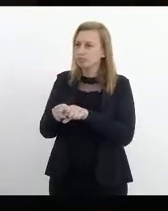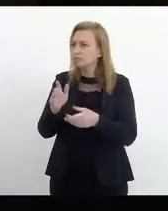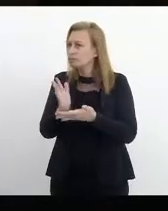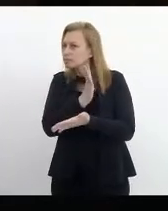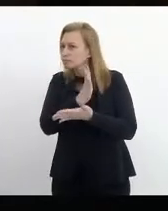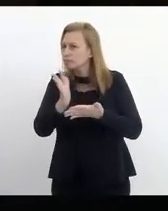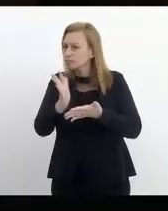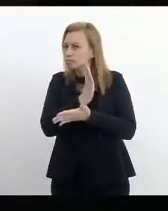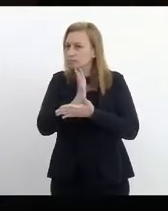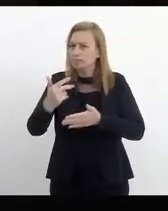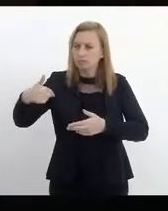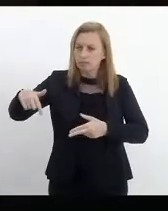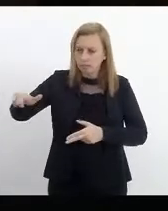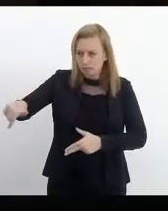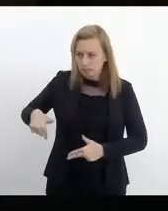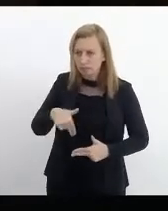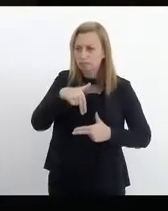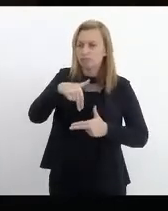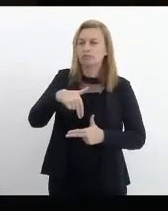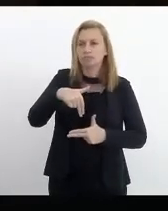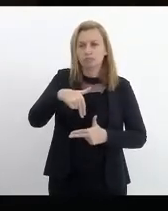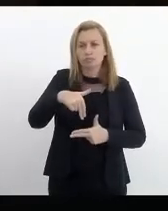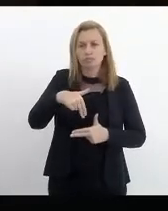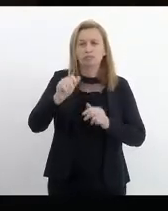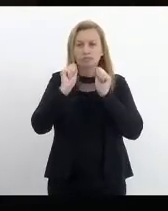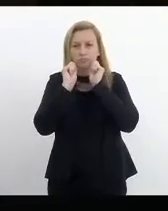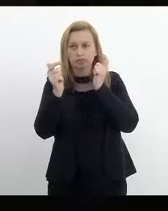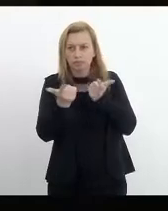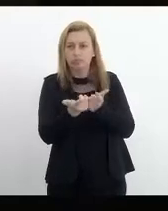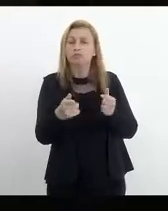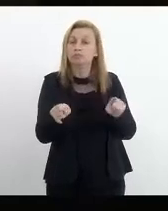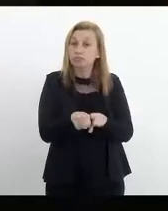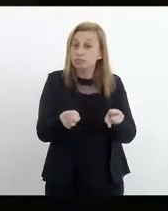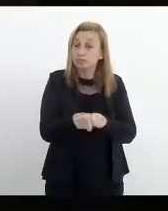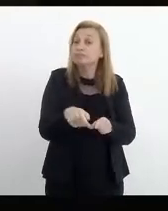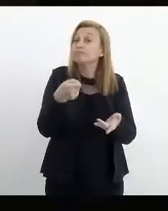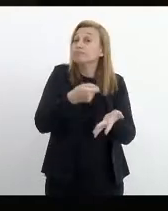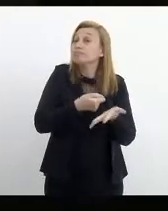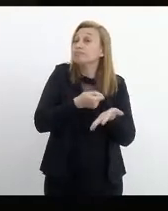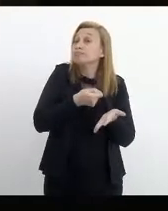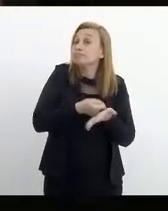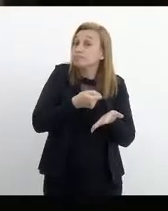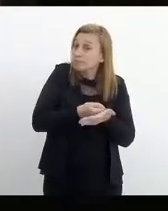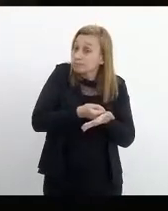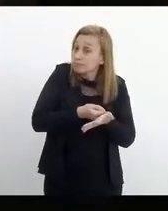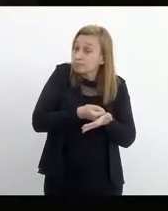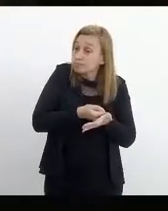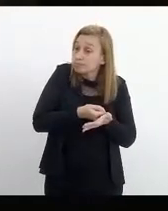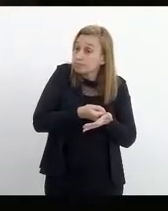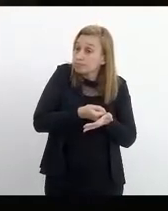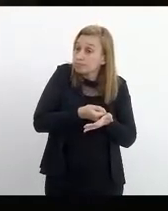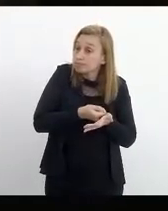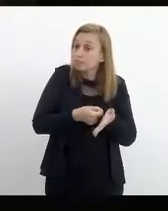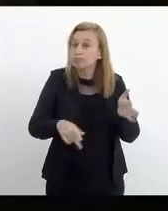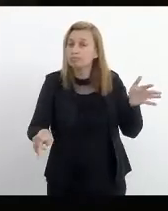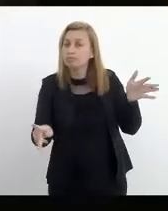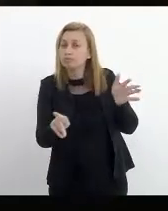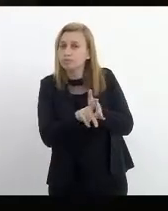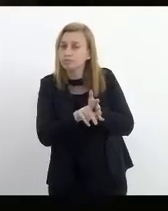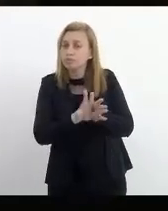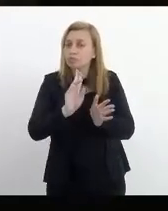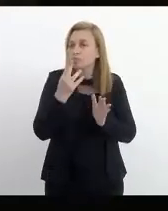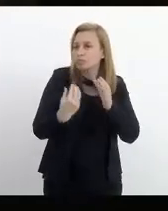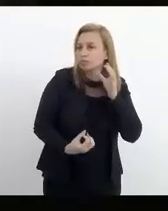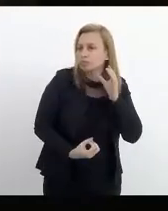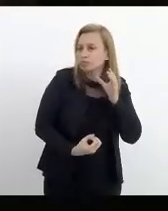A Tribuna da Assembleia Legislativa também para cobrar que os projetos ou